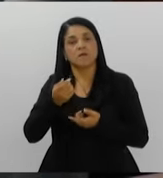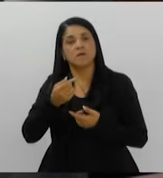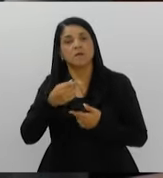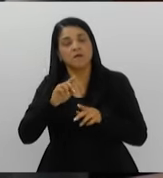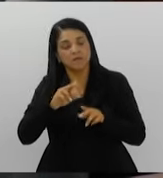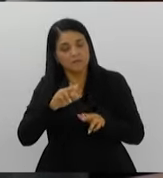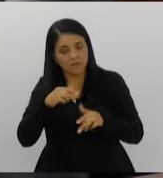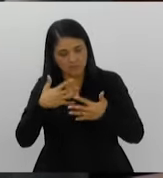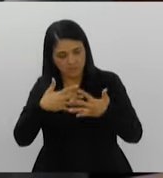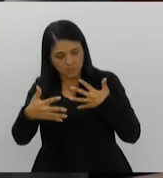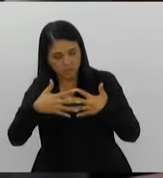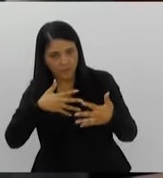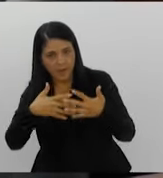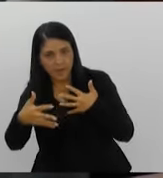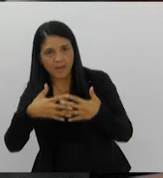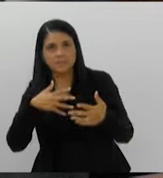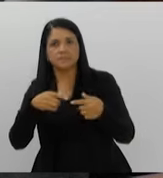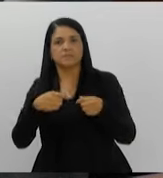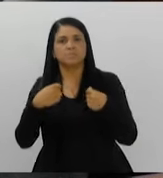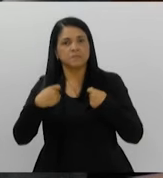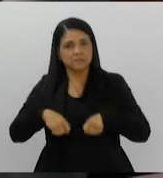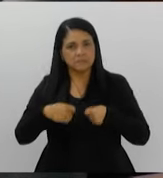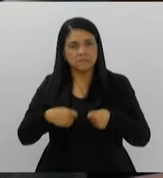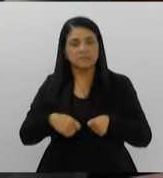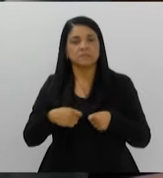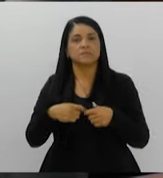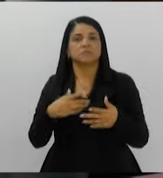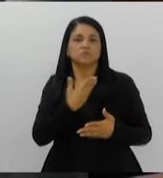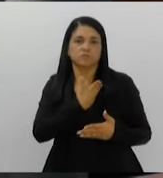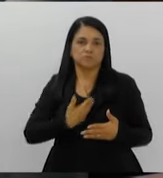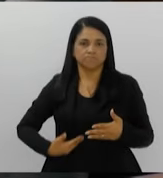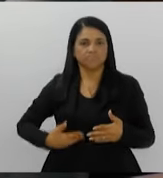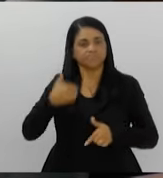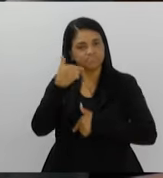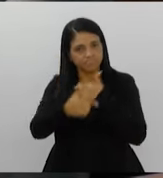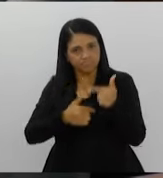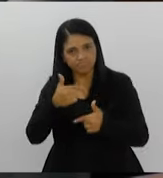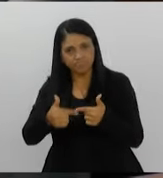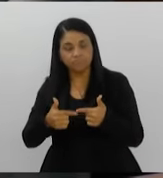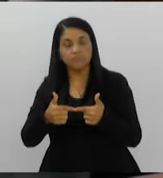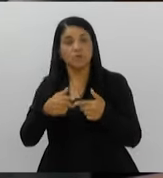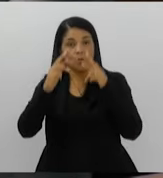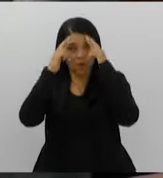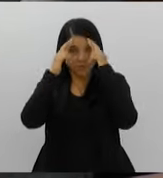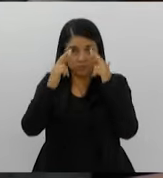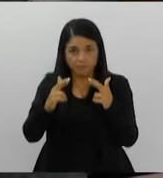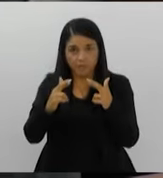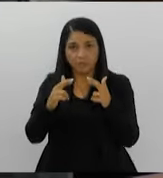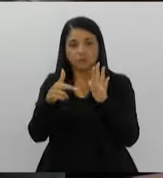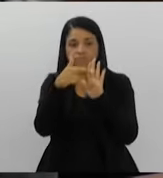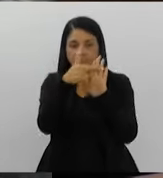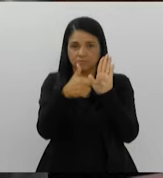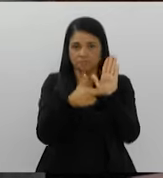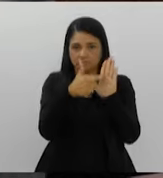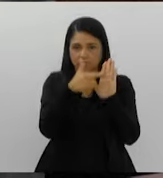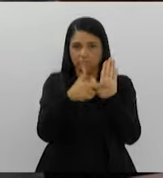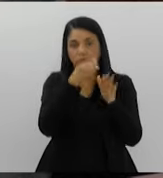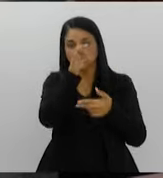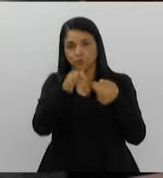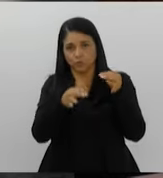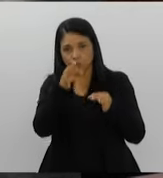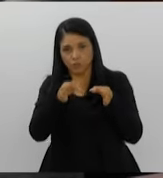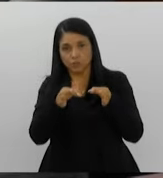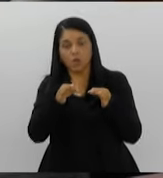da transparência, da eficiência dos serviços públicos e do respeito ao que manda a boa norma jurídica, que é o